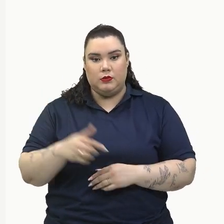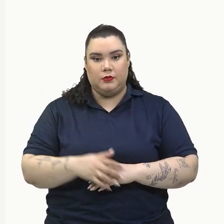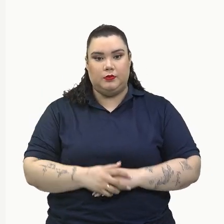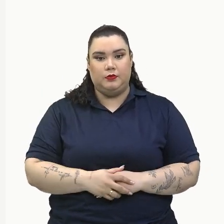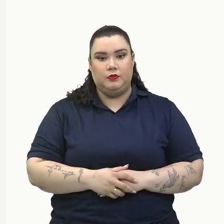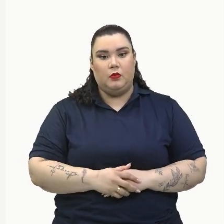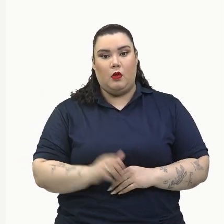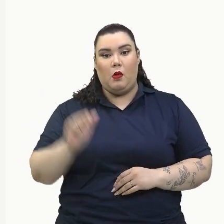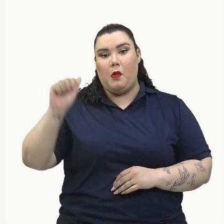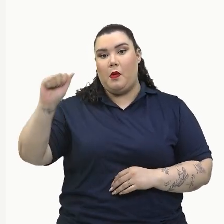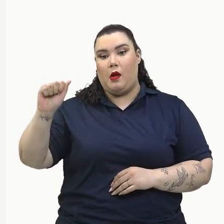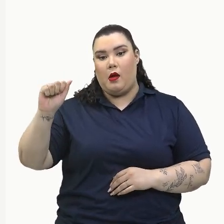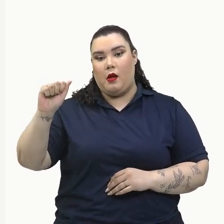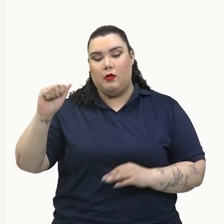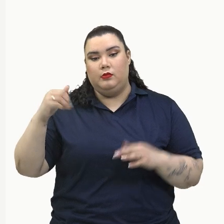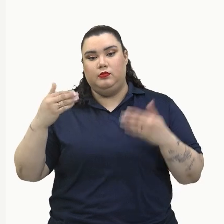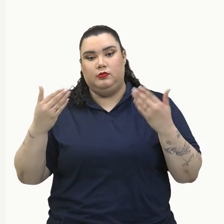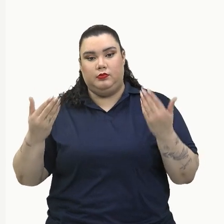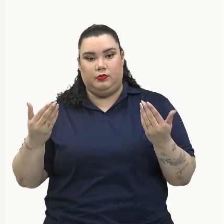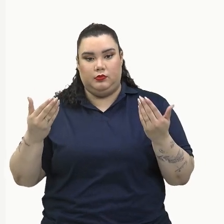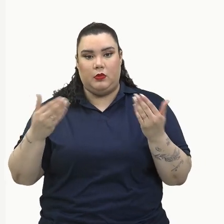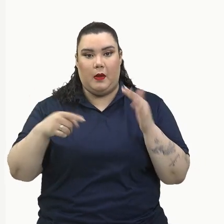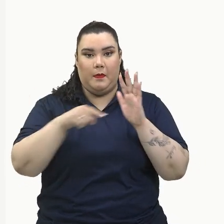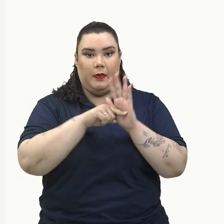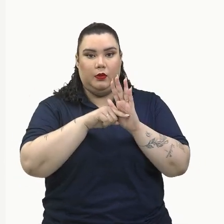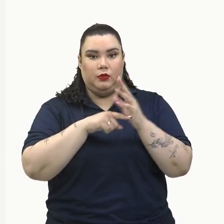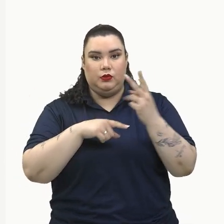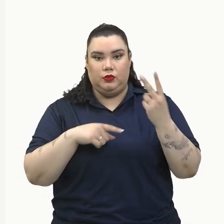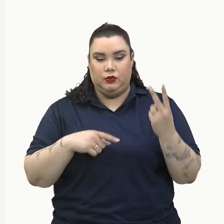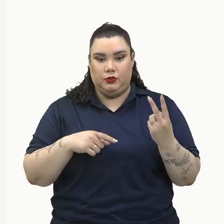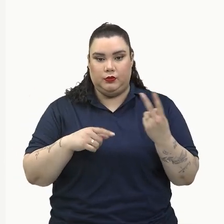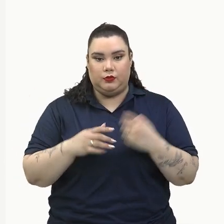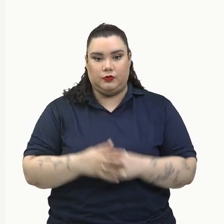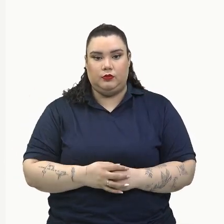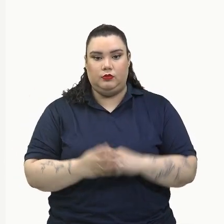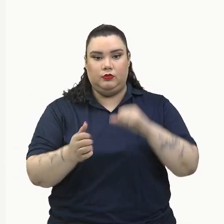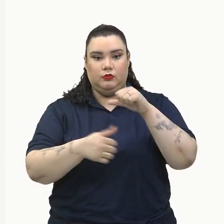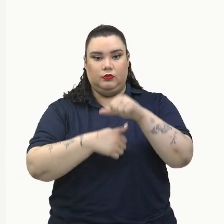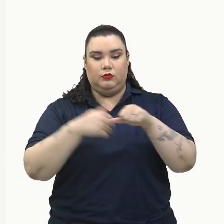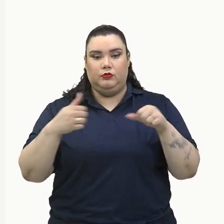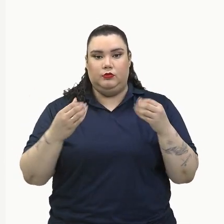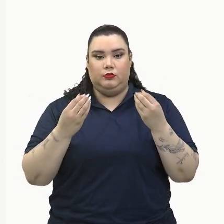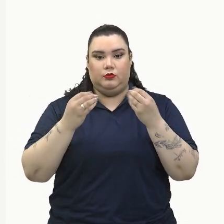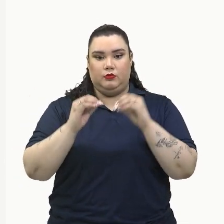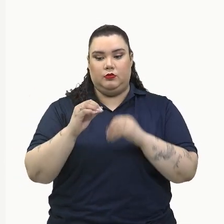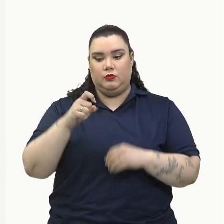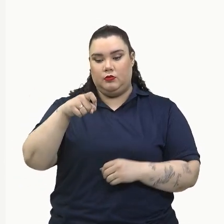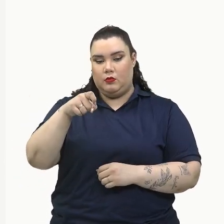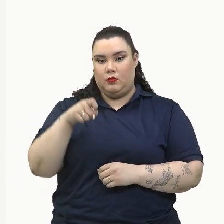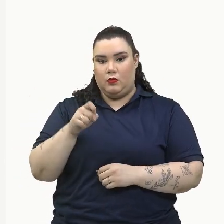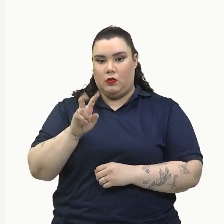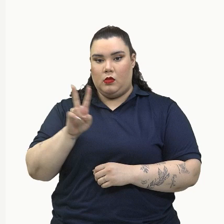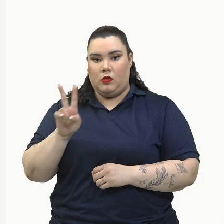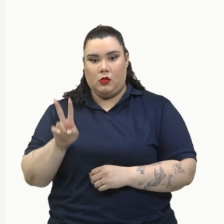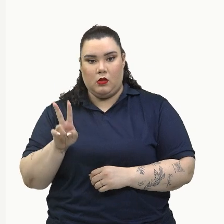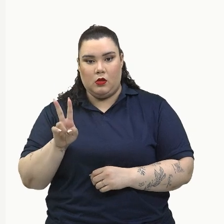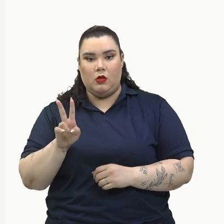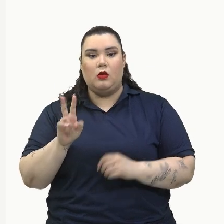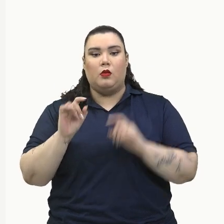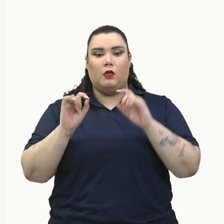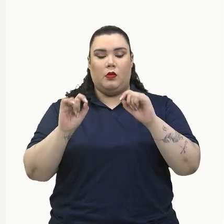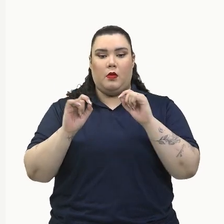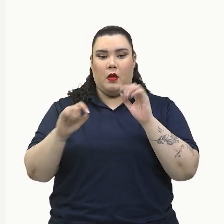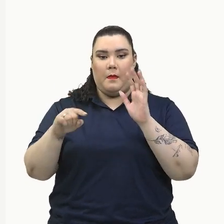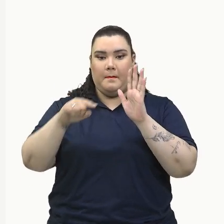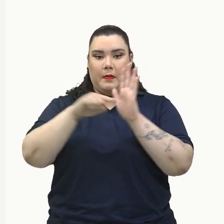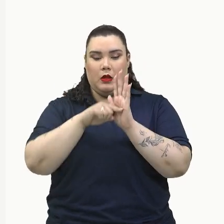O nosso A vale menos 2. Substituindo, x vértice vai ser igual a menos,